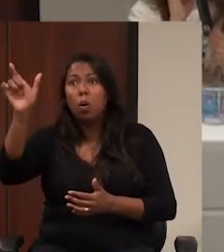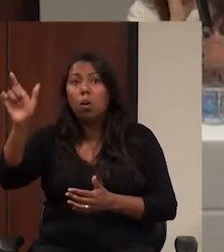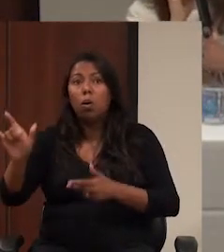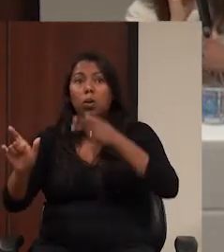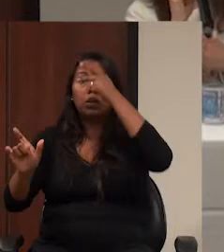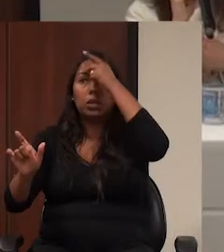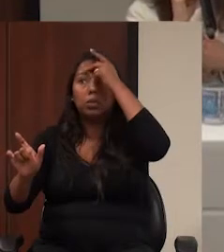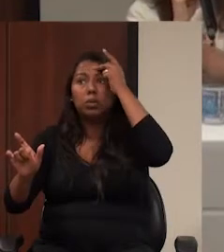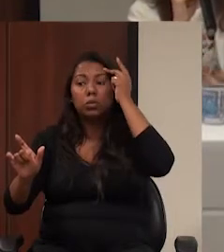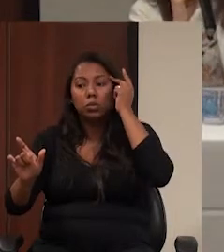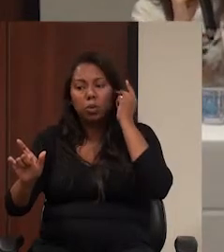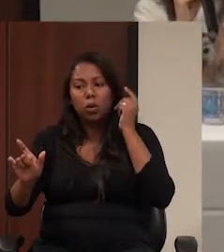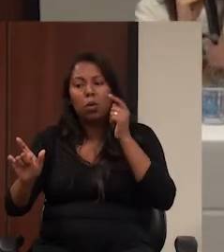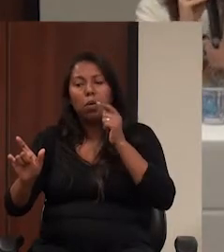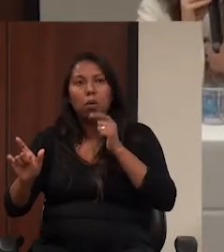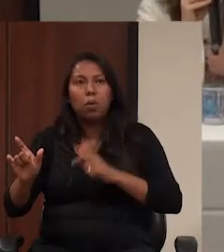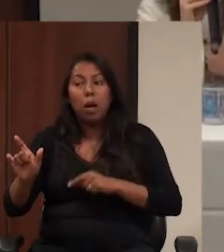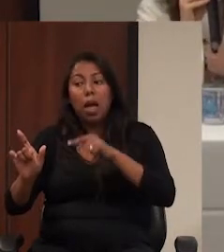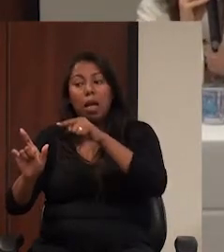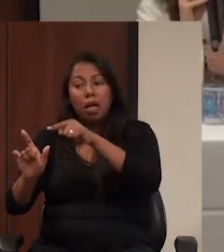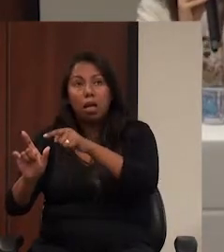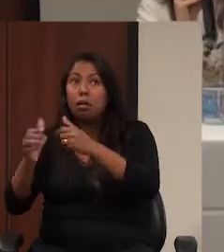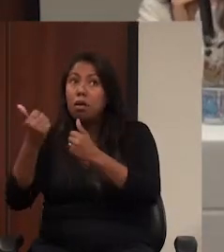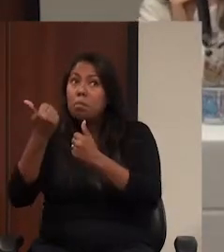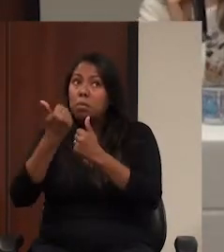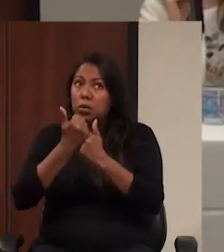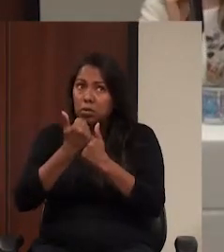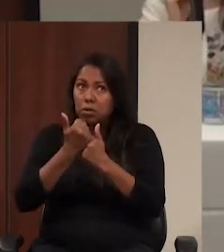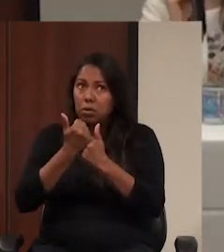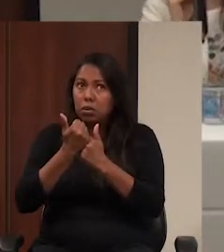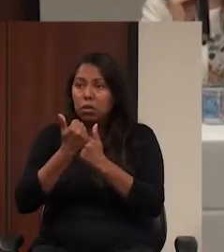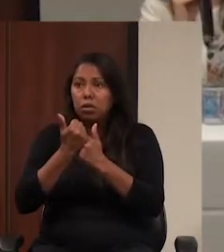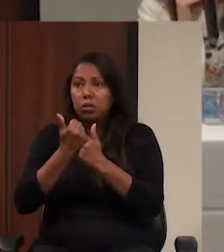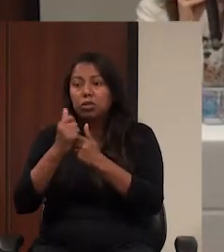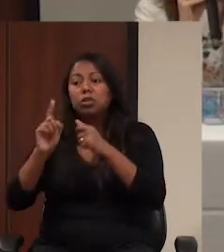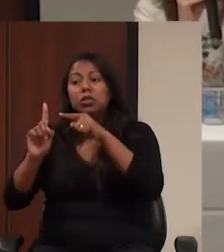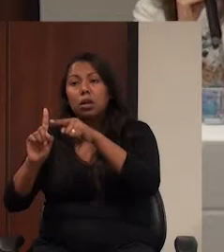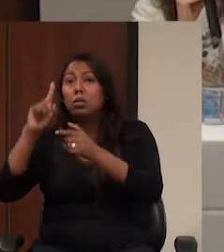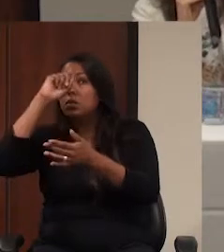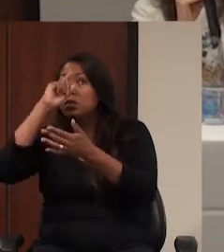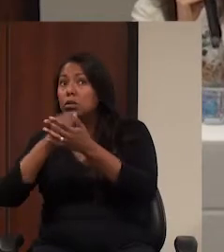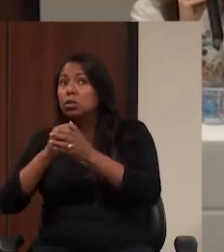possa consentir em nome dela para que ela seja internada